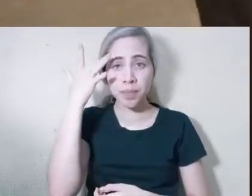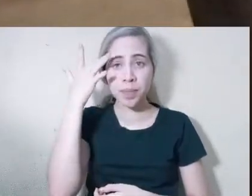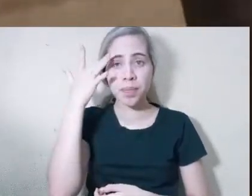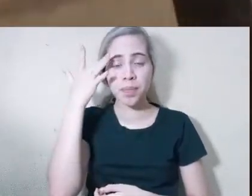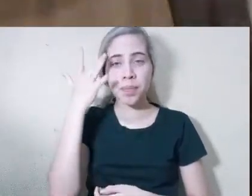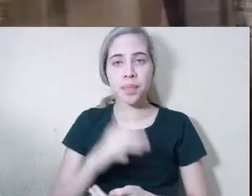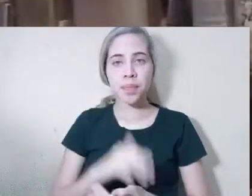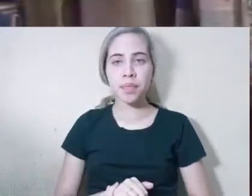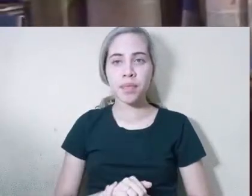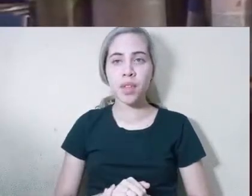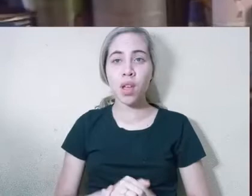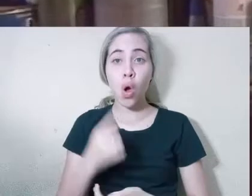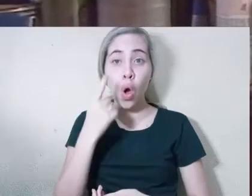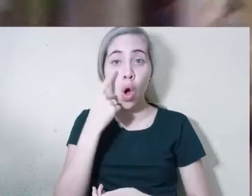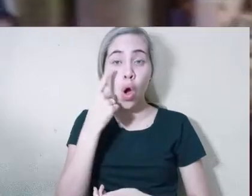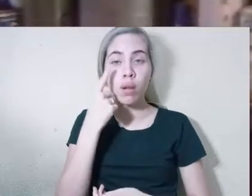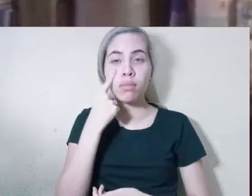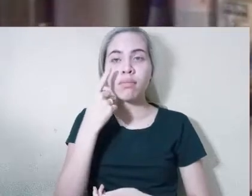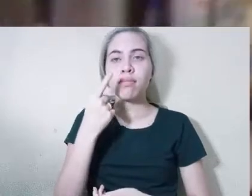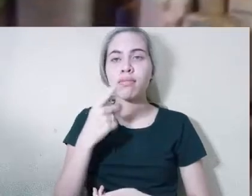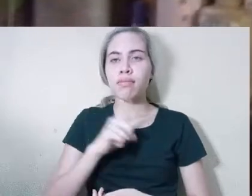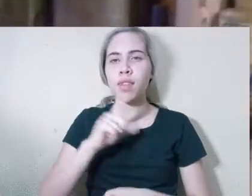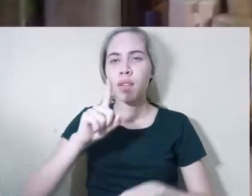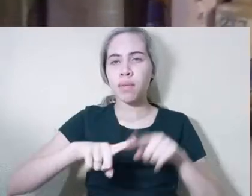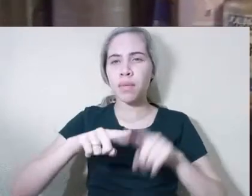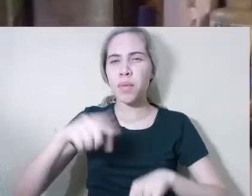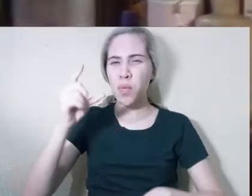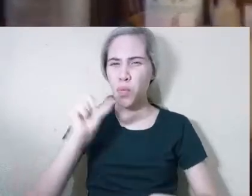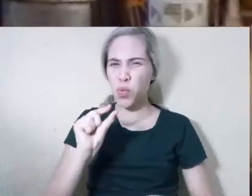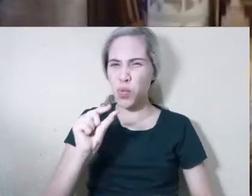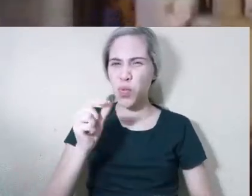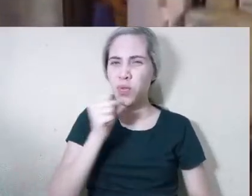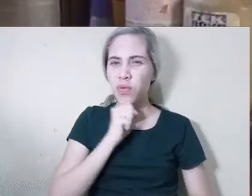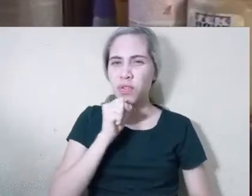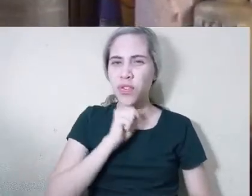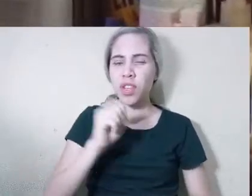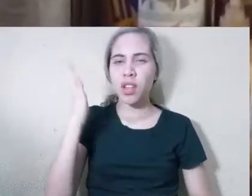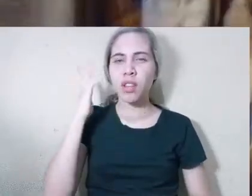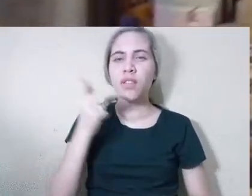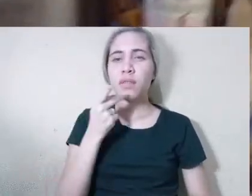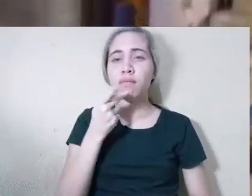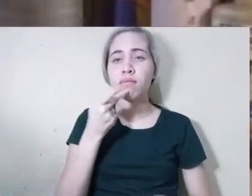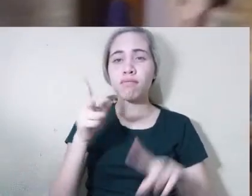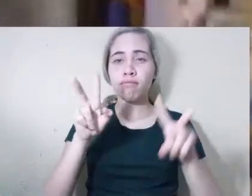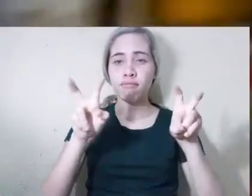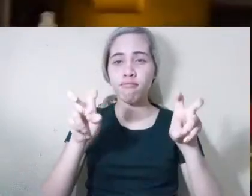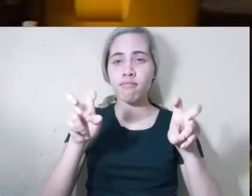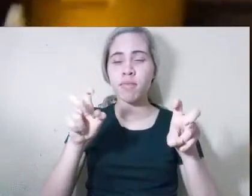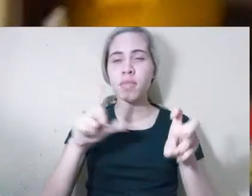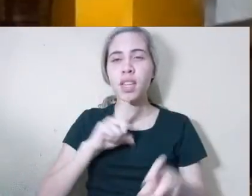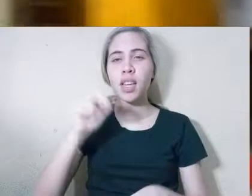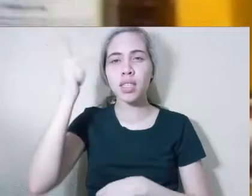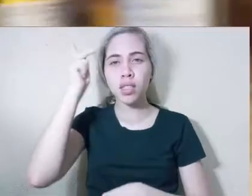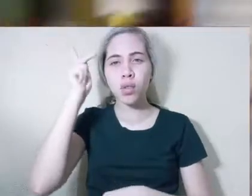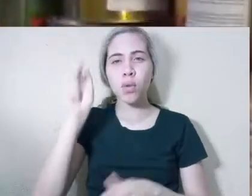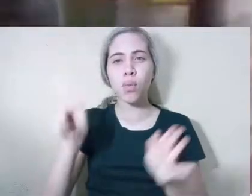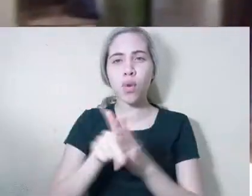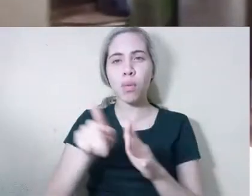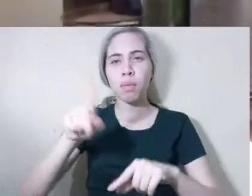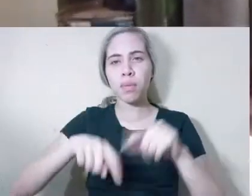Beleza, gente. Gente, olha só, agora falando um pouco de ferramentas antigas, ó. Mais um que